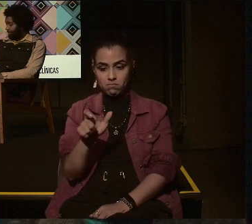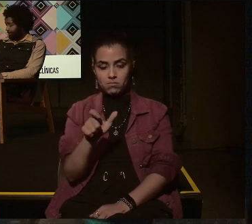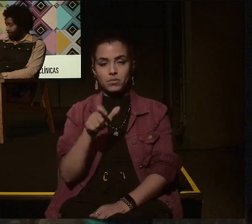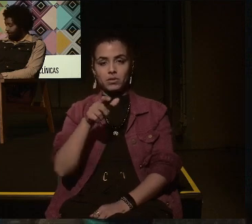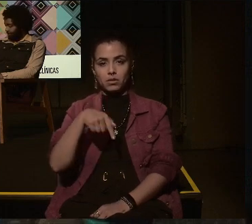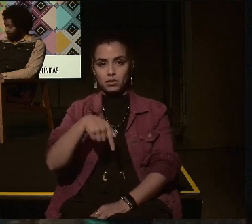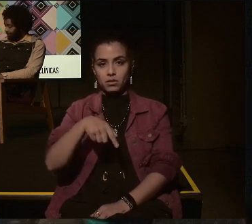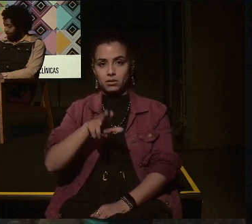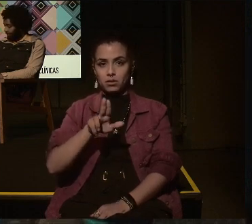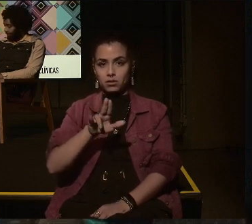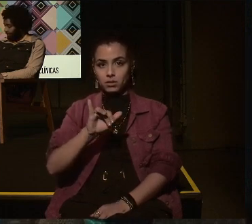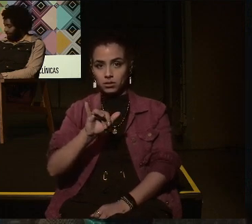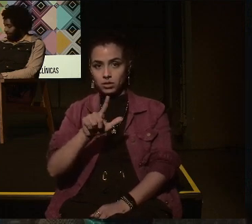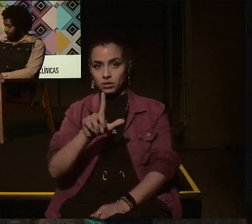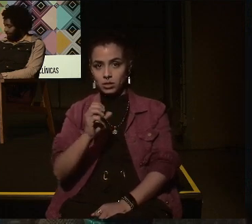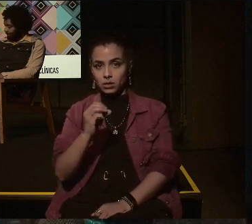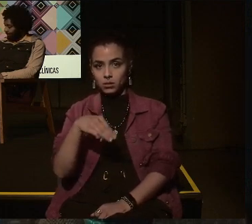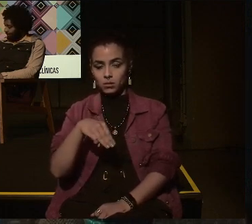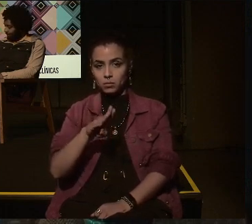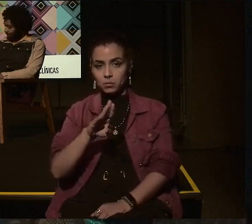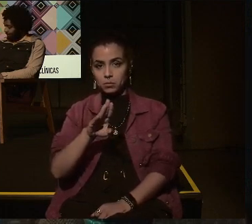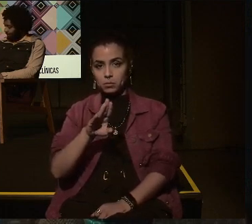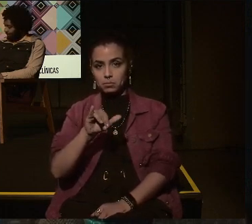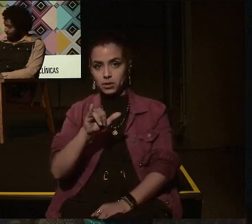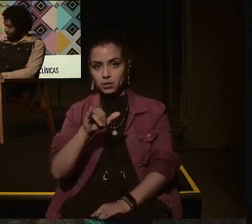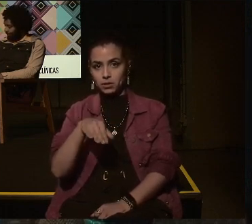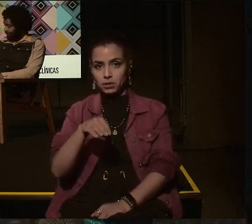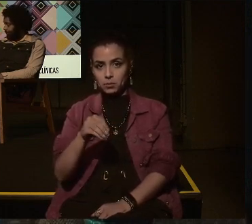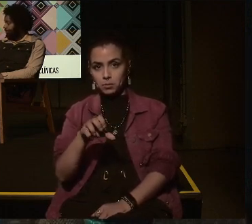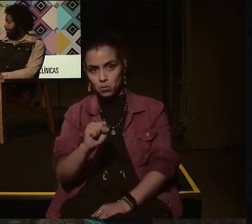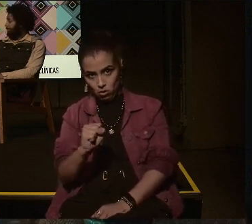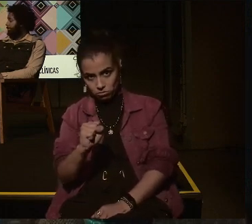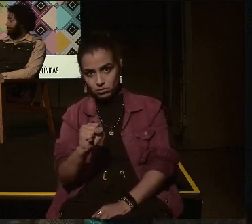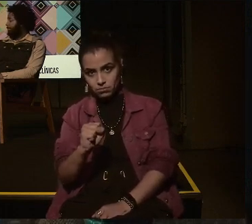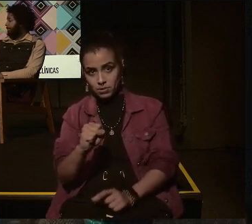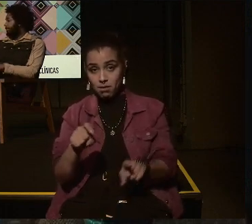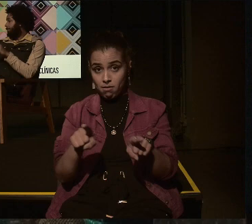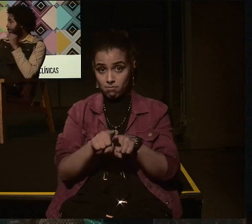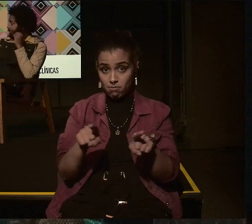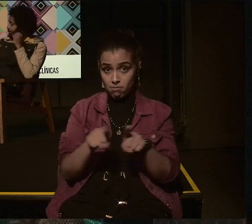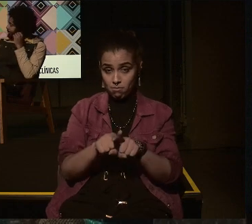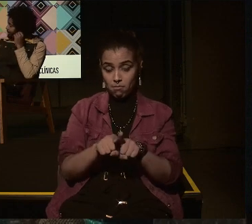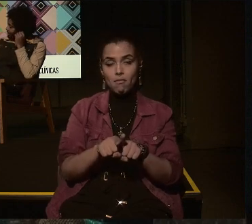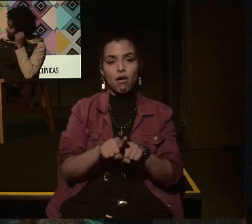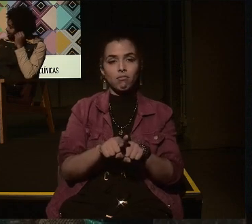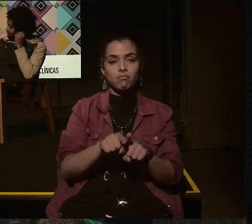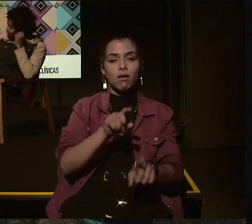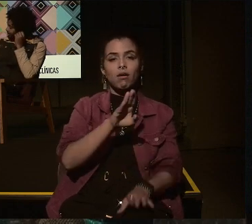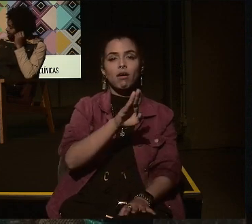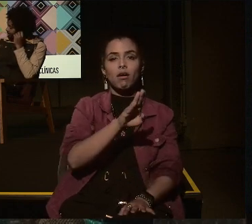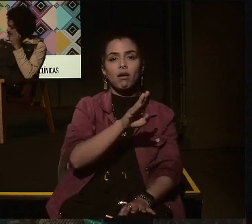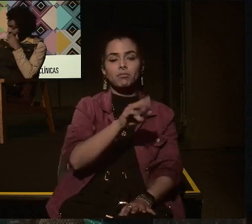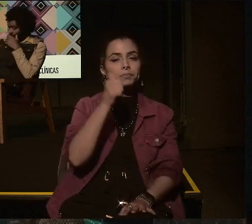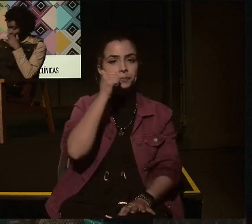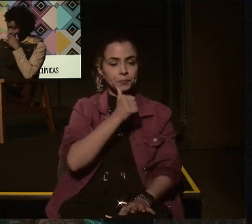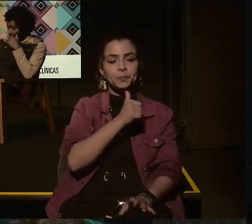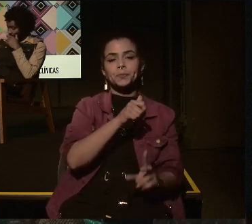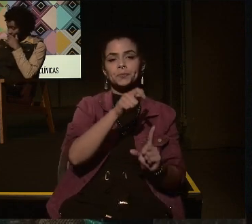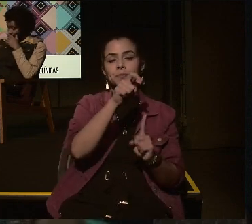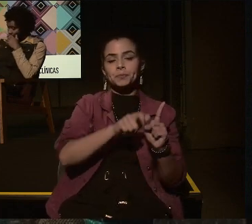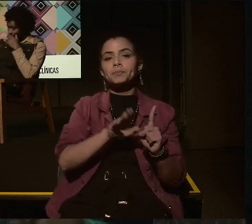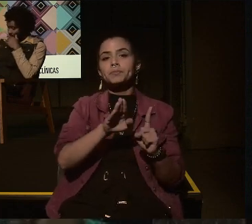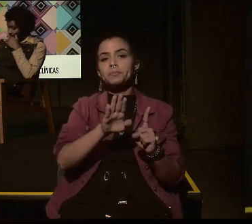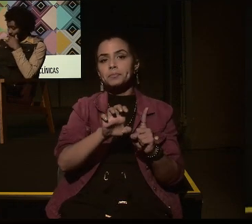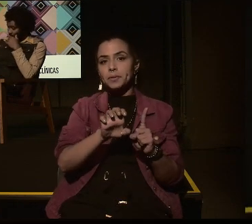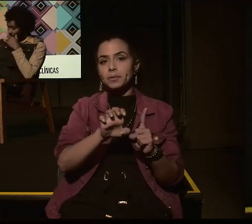o quilombismo, e a Beatriz Nascimento, que subjetivou a ideia de